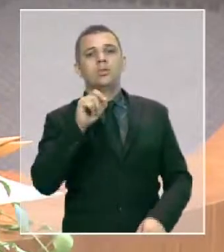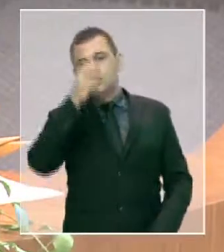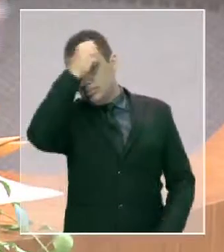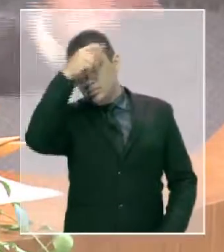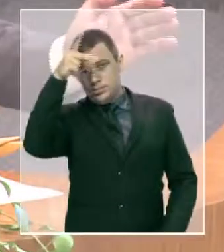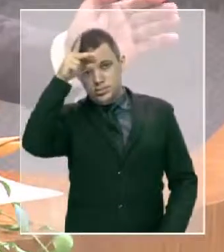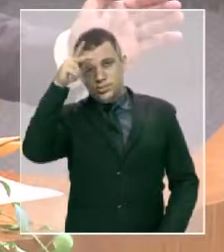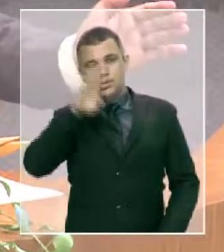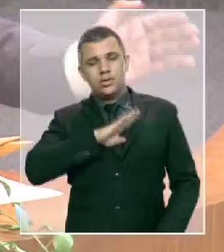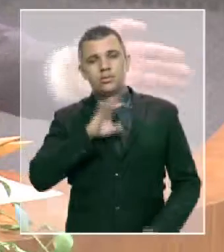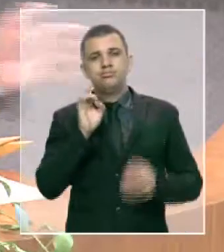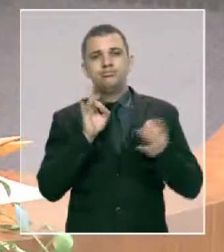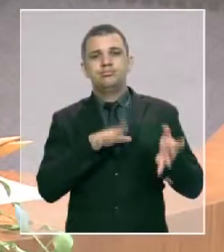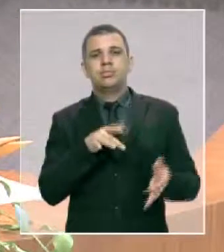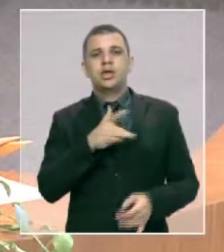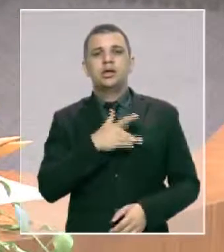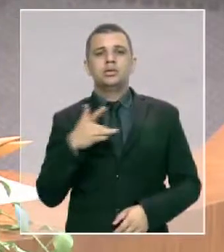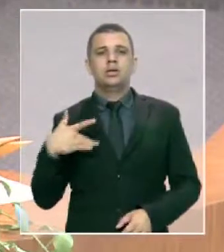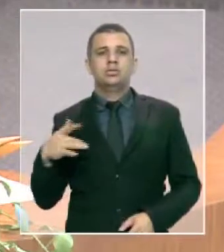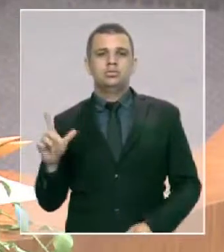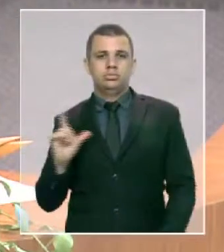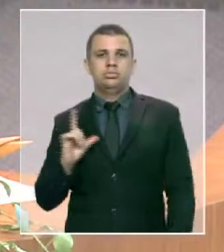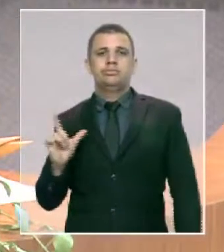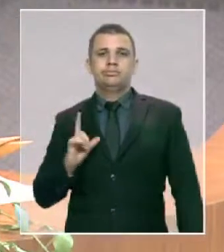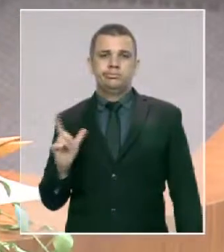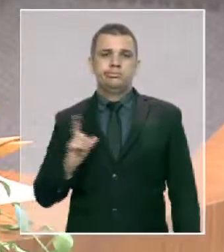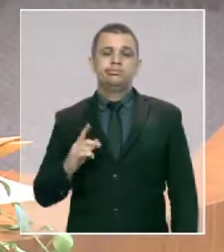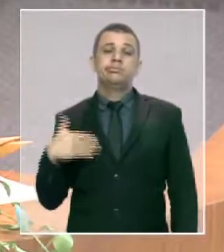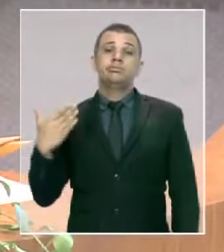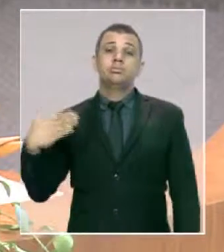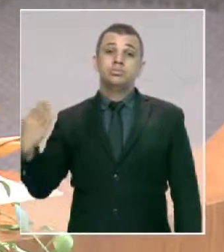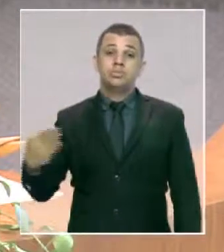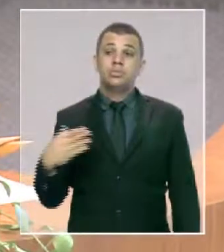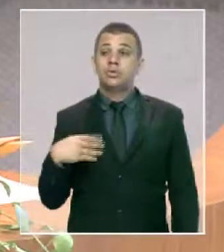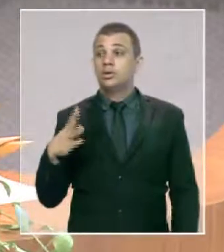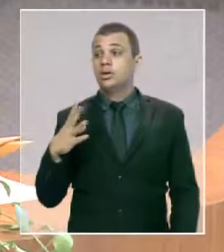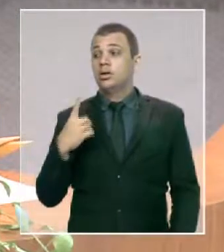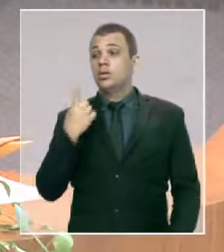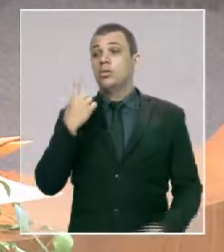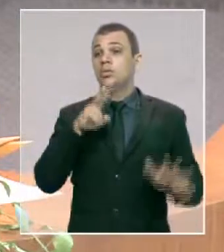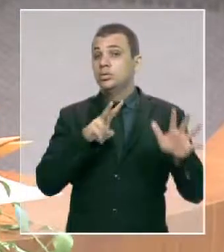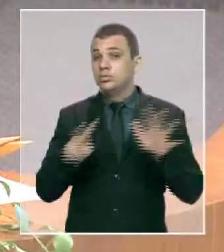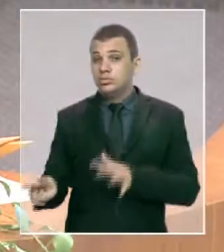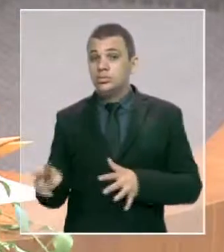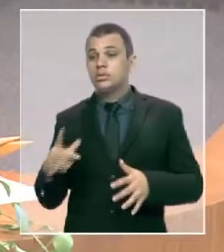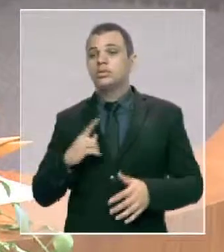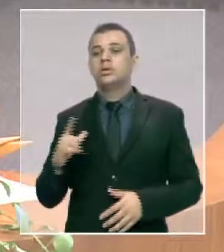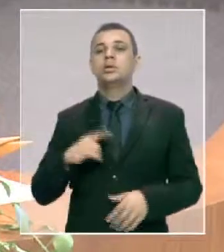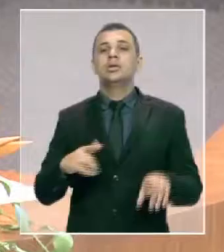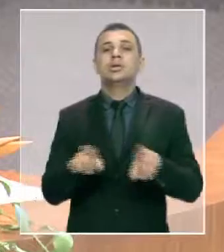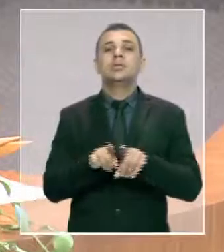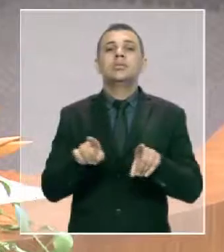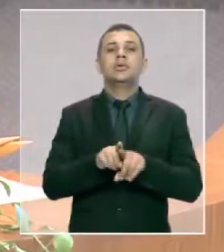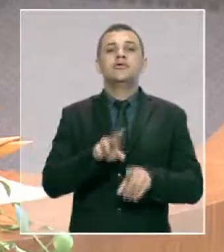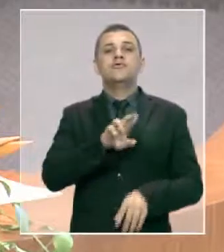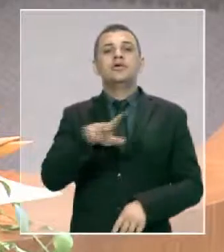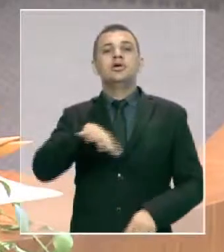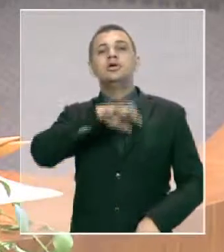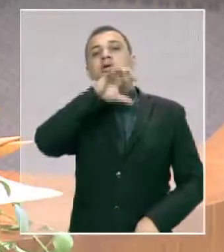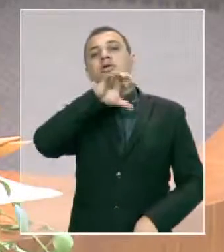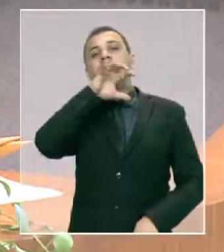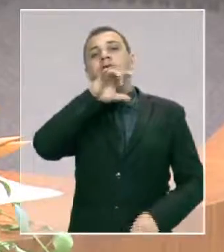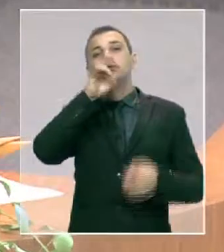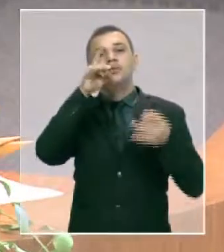E, não obstante, menos de uma semana, outras denúncias de muitos animais abandonados na cidade de